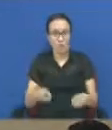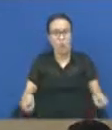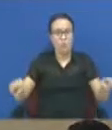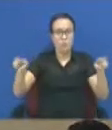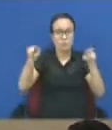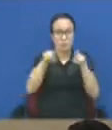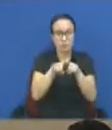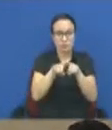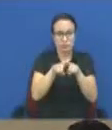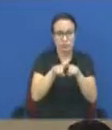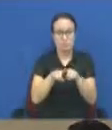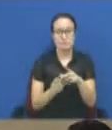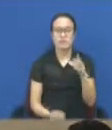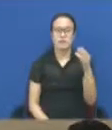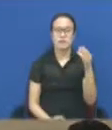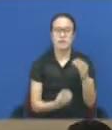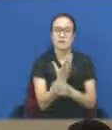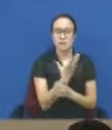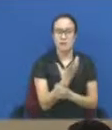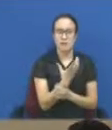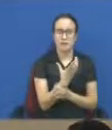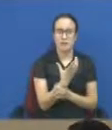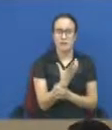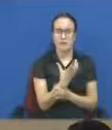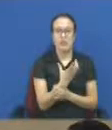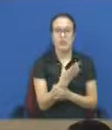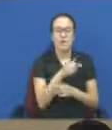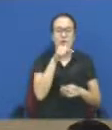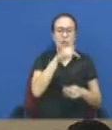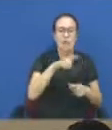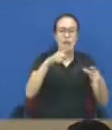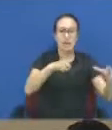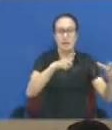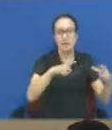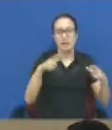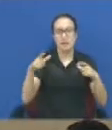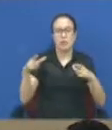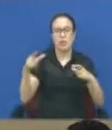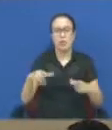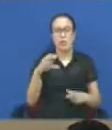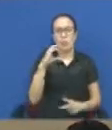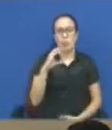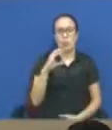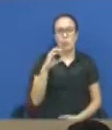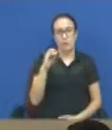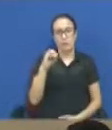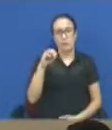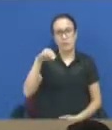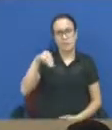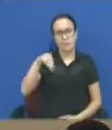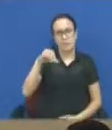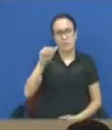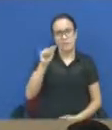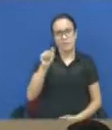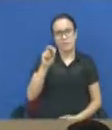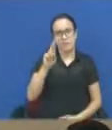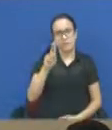de dependências forenses desta comarca, em relação ao